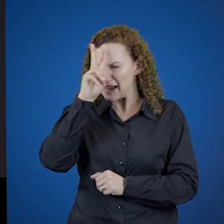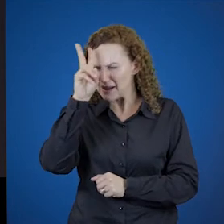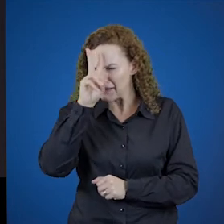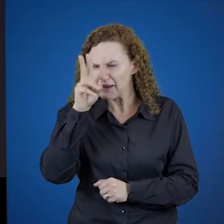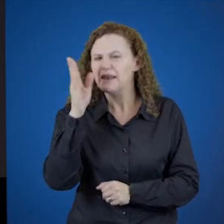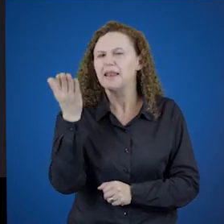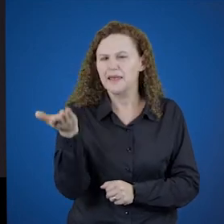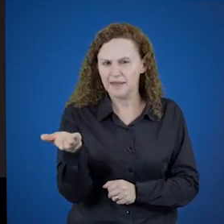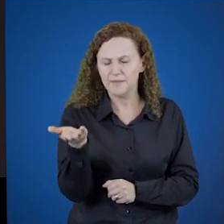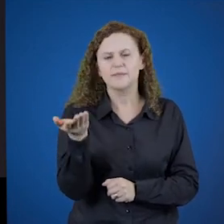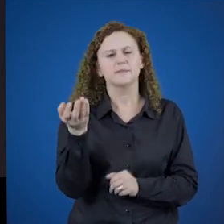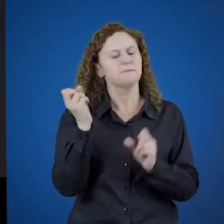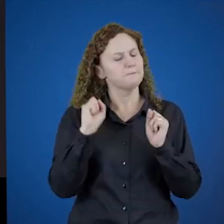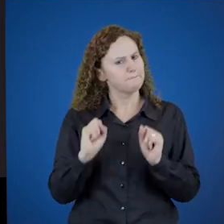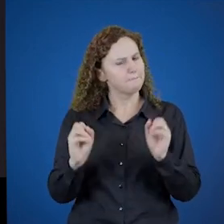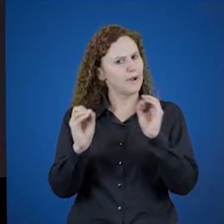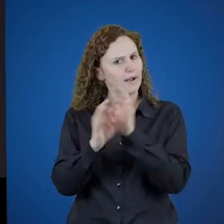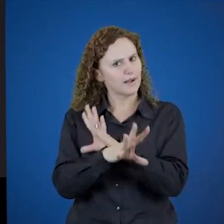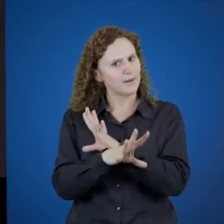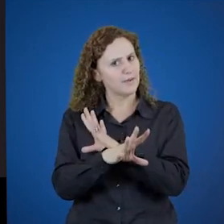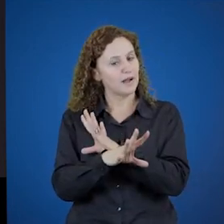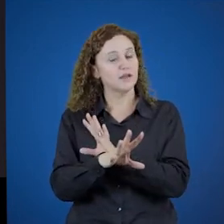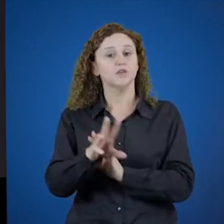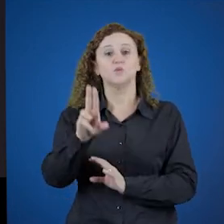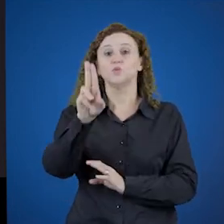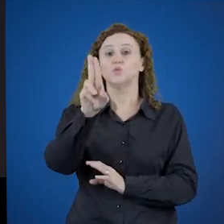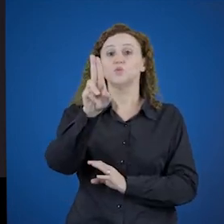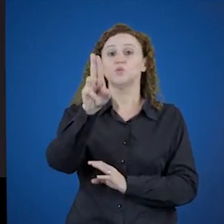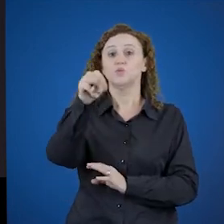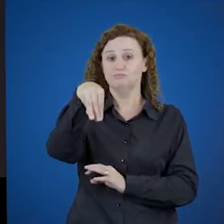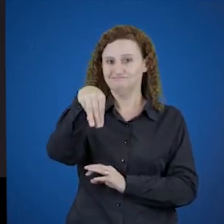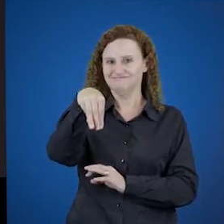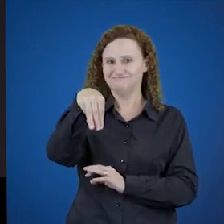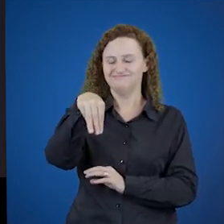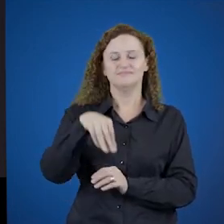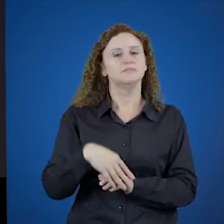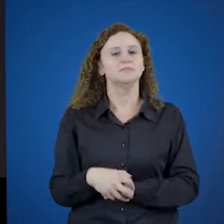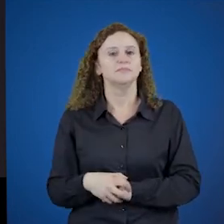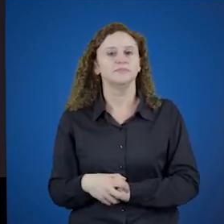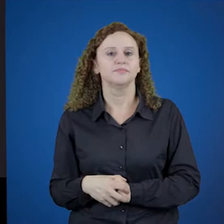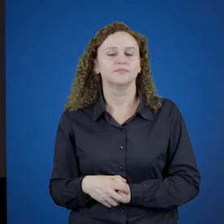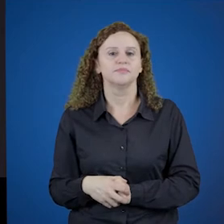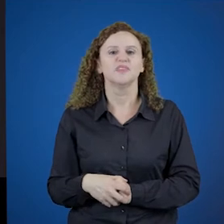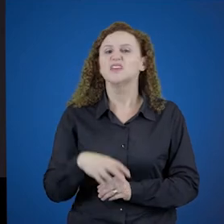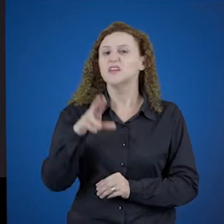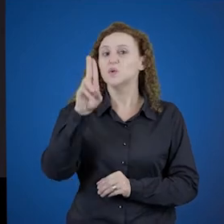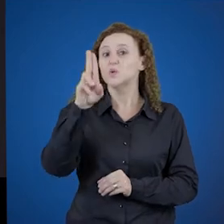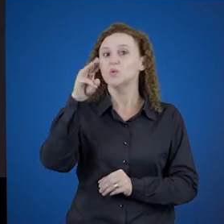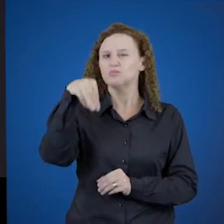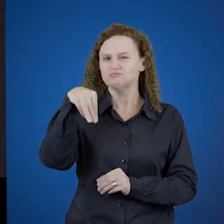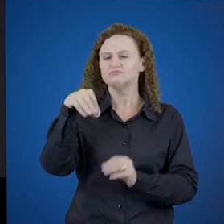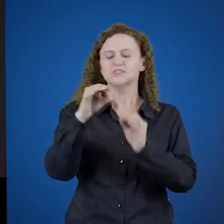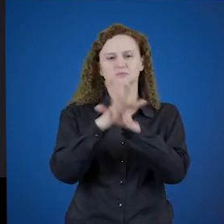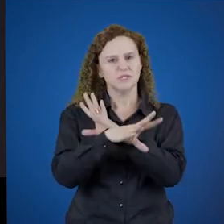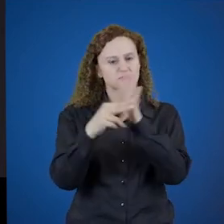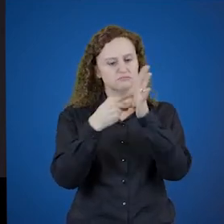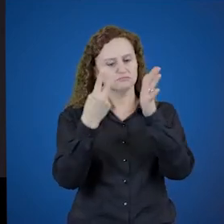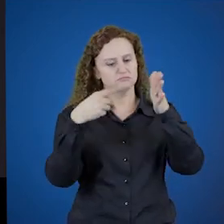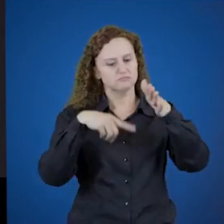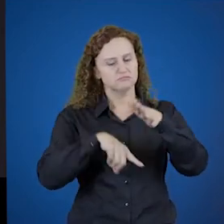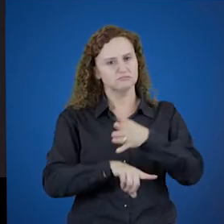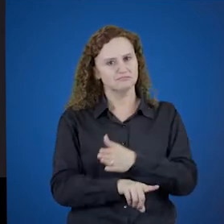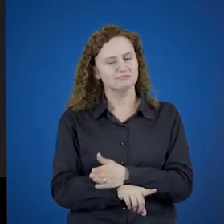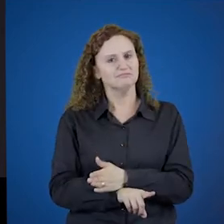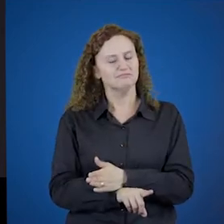nominativo E lembra o que elas podiam terminar também em um as palavras terminadas em 1